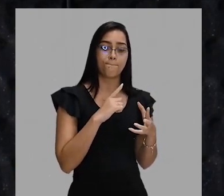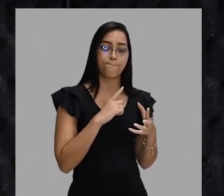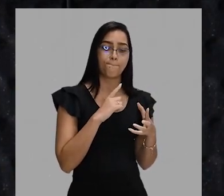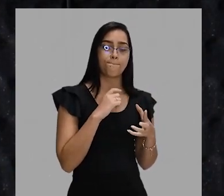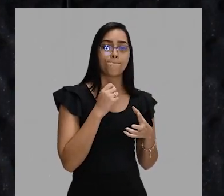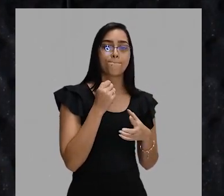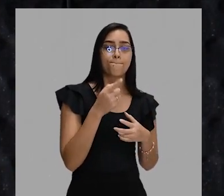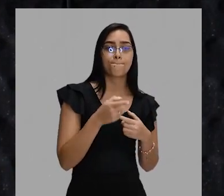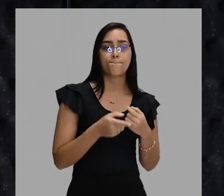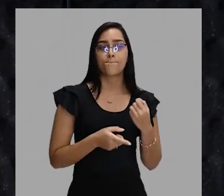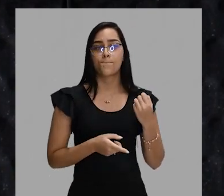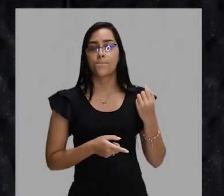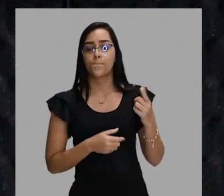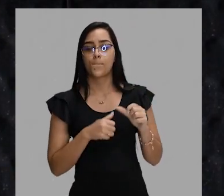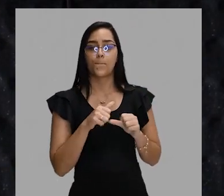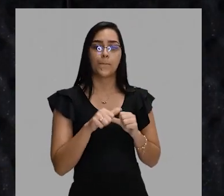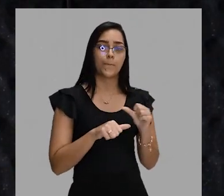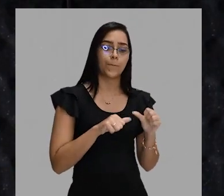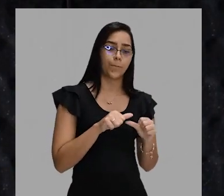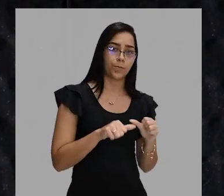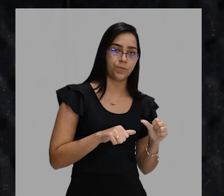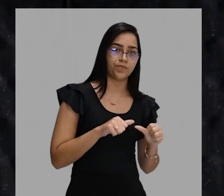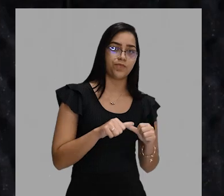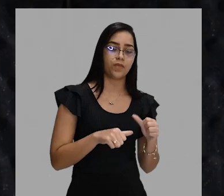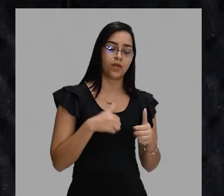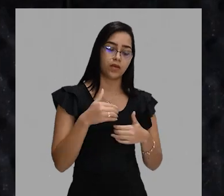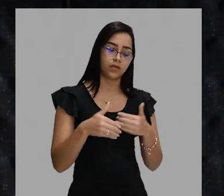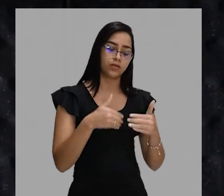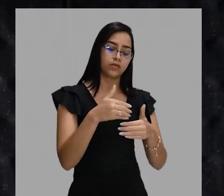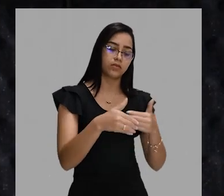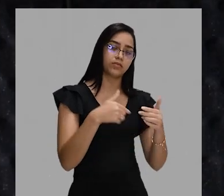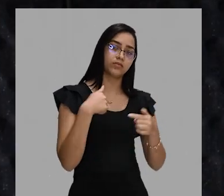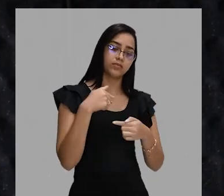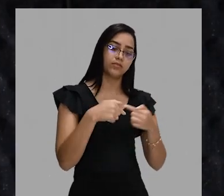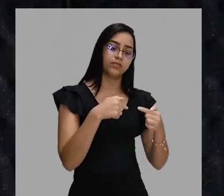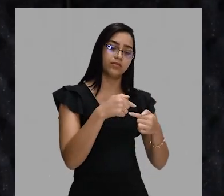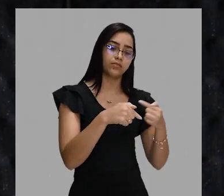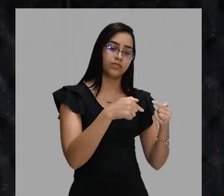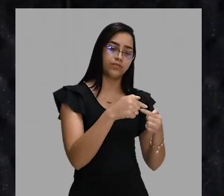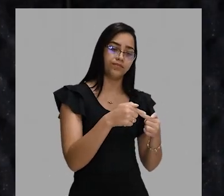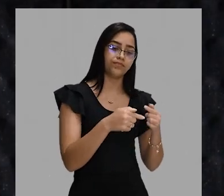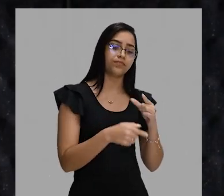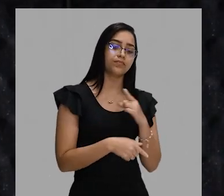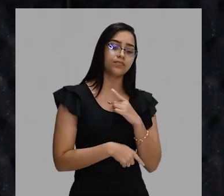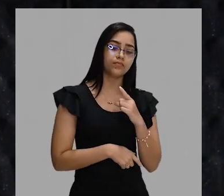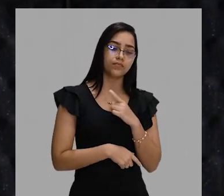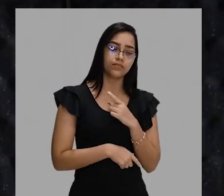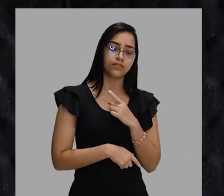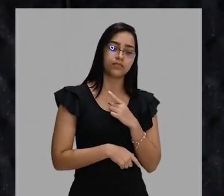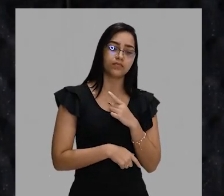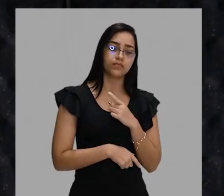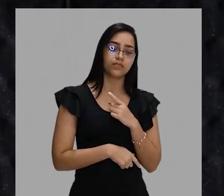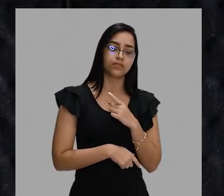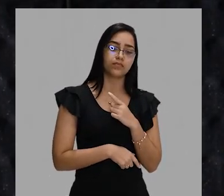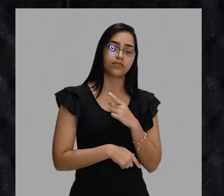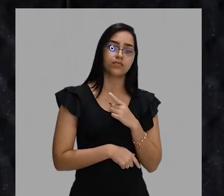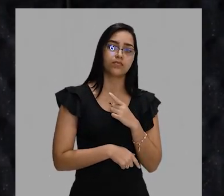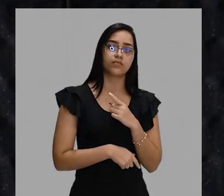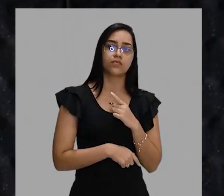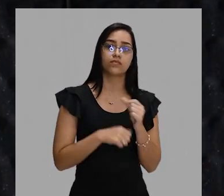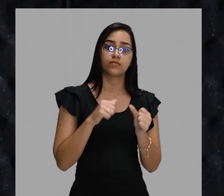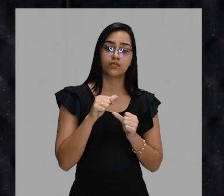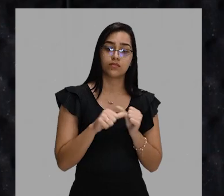pequenas mudanças, né, que a gente chama de microevolução, ao longo de várias gerações. Essas pequenas mudanças, essas